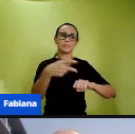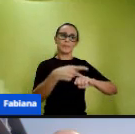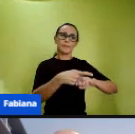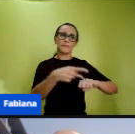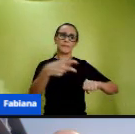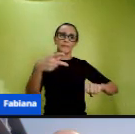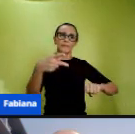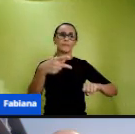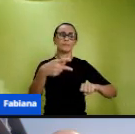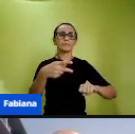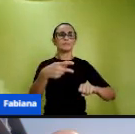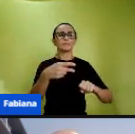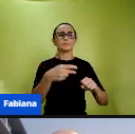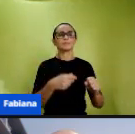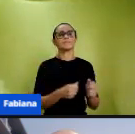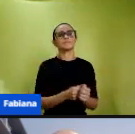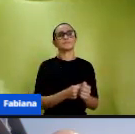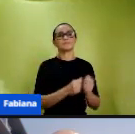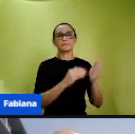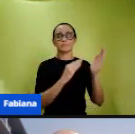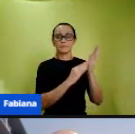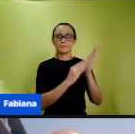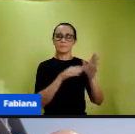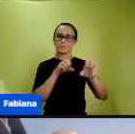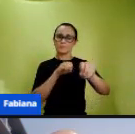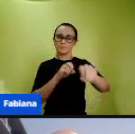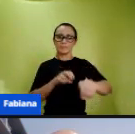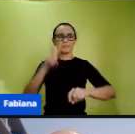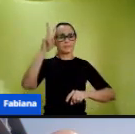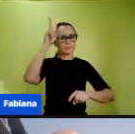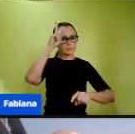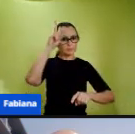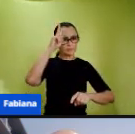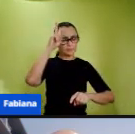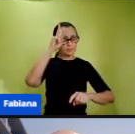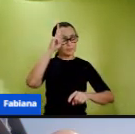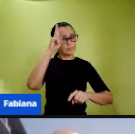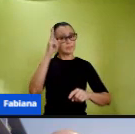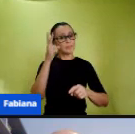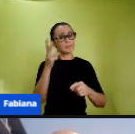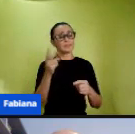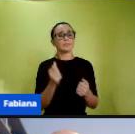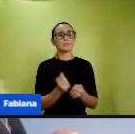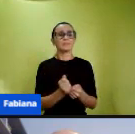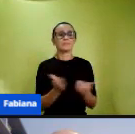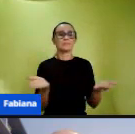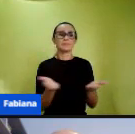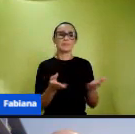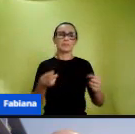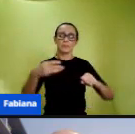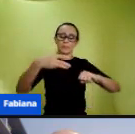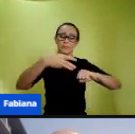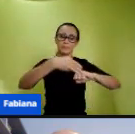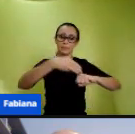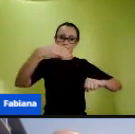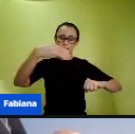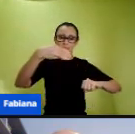pós-graduado em Metodologia do Ensino de História e, no presente momento, mestrando em Ensino de